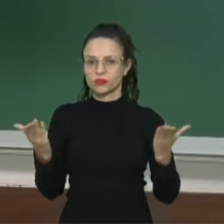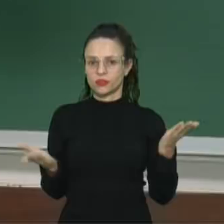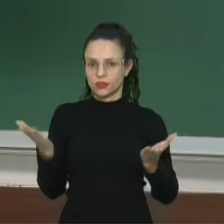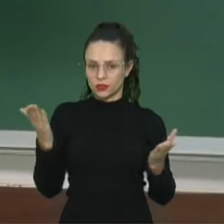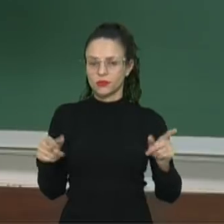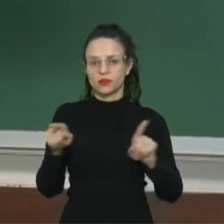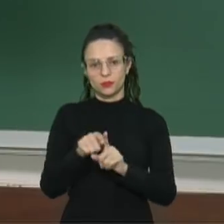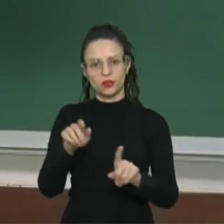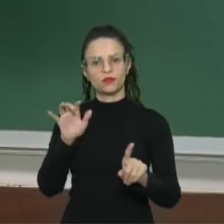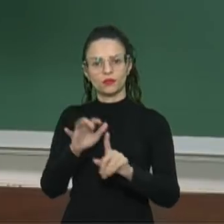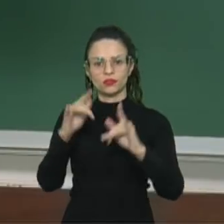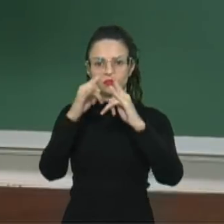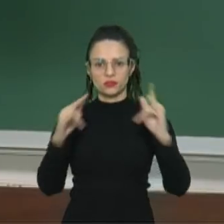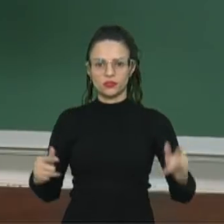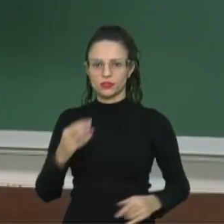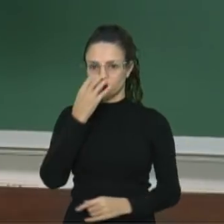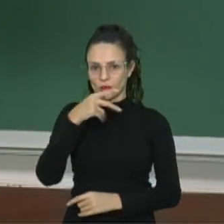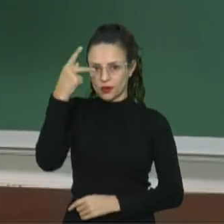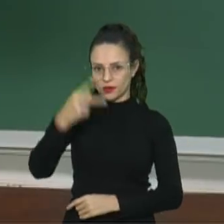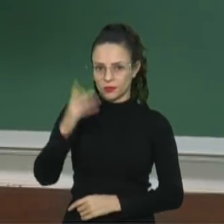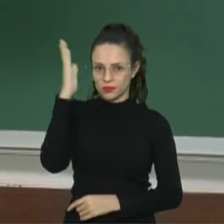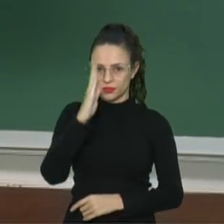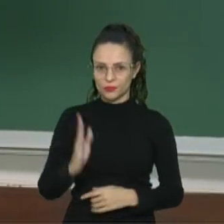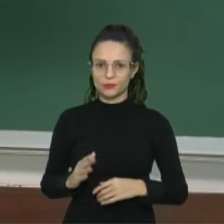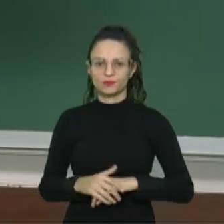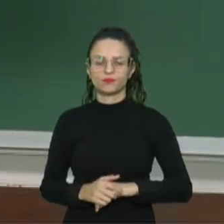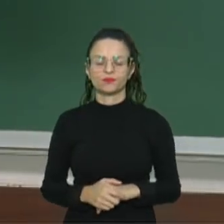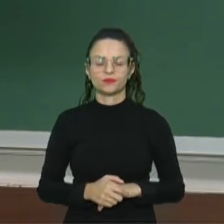vão influenciar o circo no Brasil.